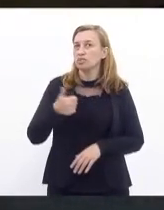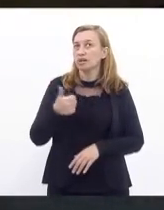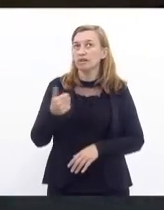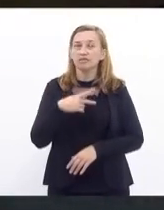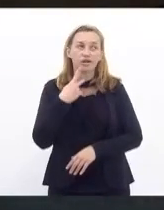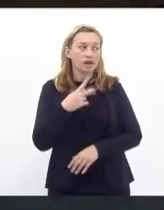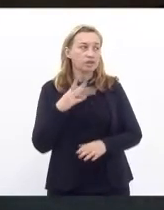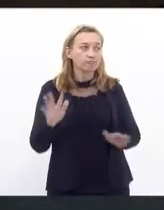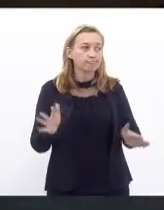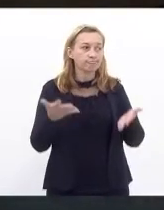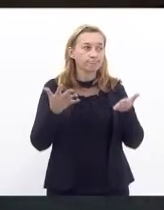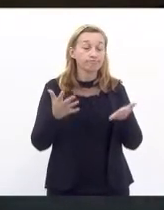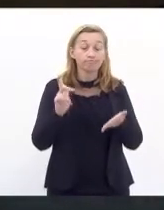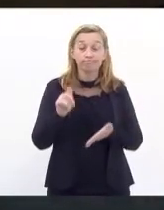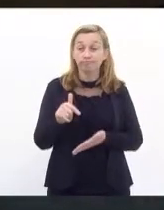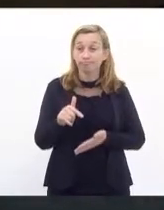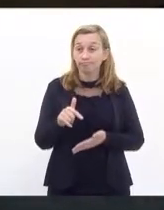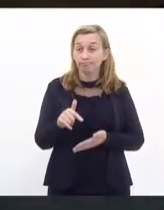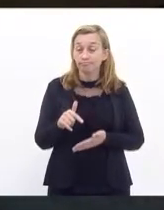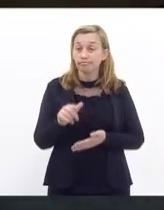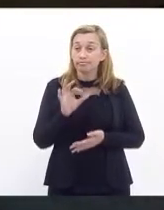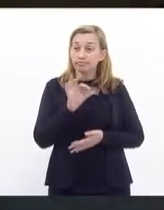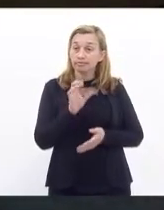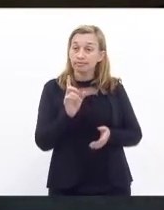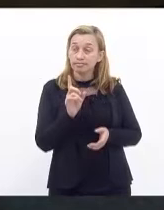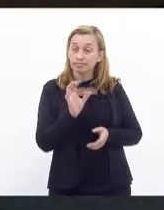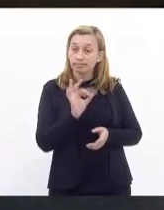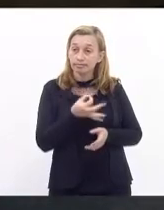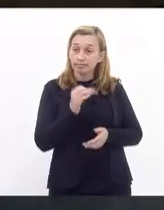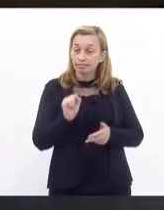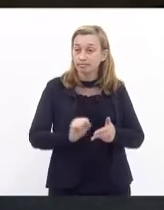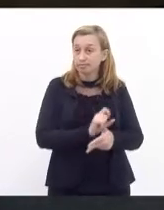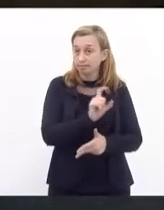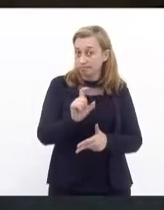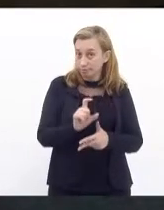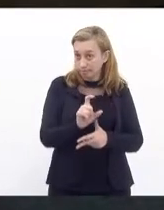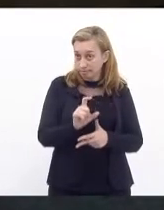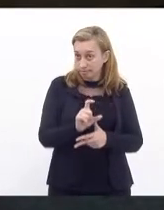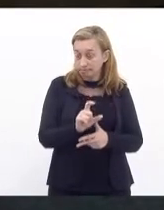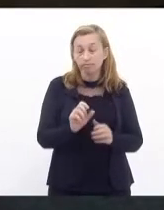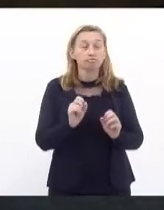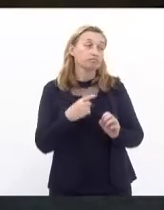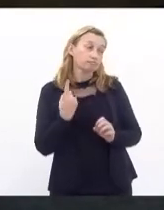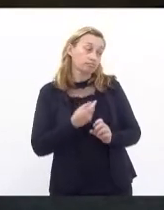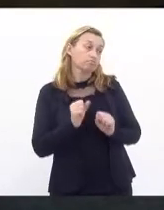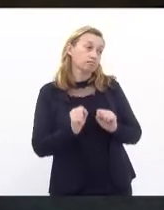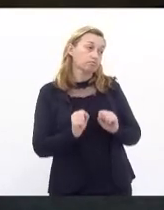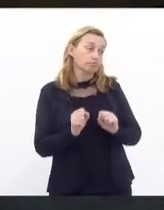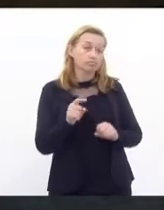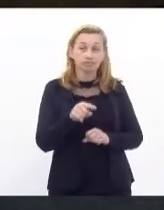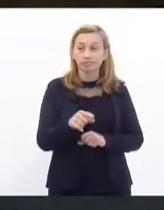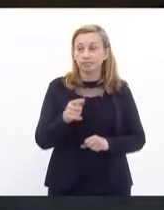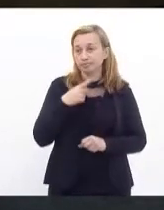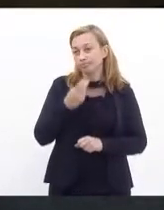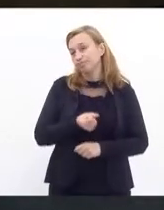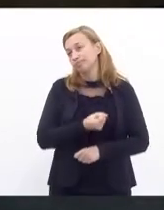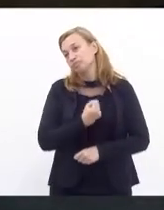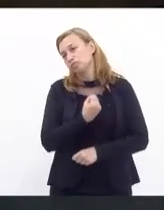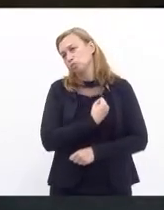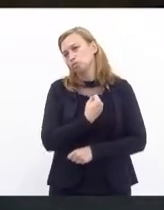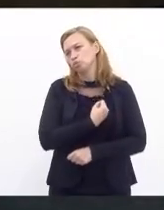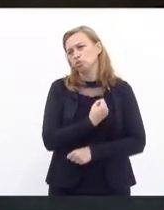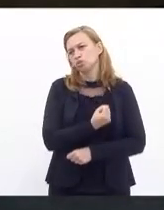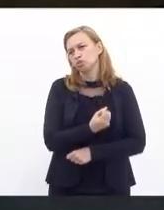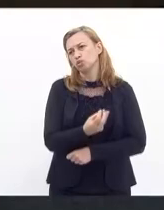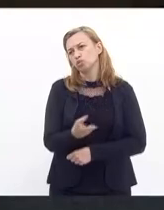que a iniciativa era exclusivamente do Poder Executivo, nós poderíamos aqui enumerar inúmeros